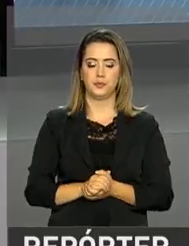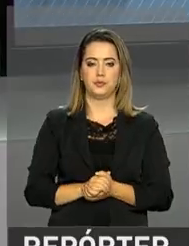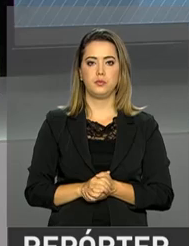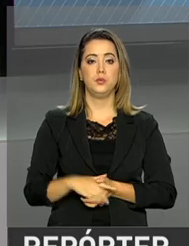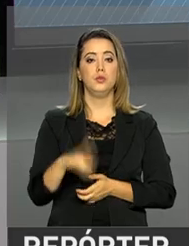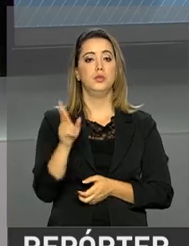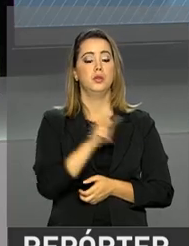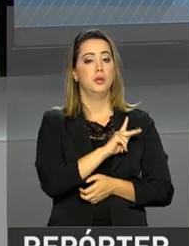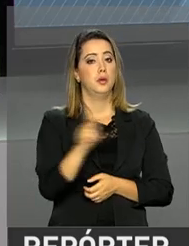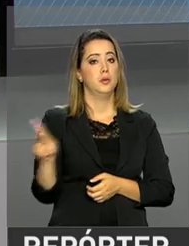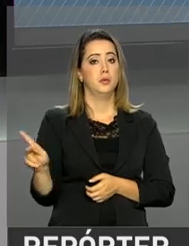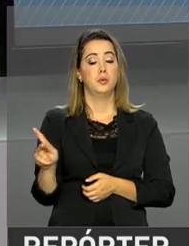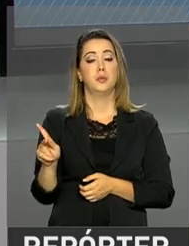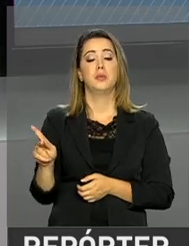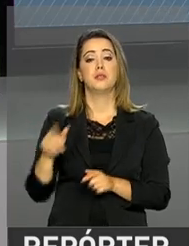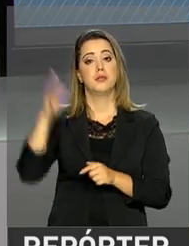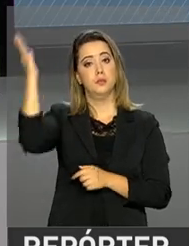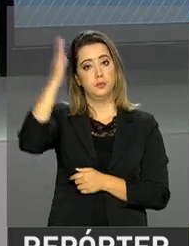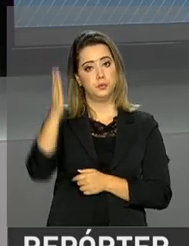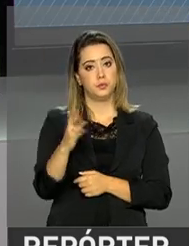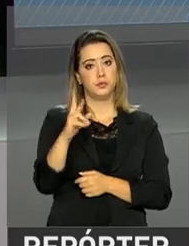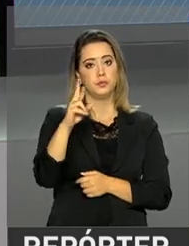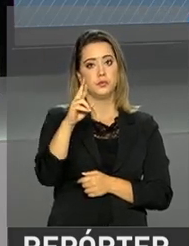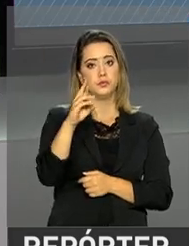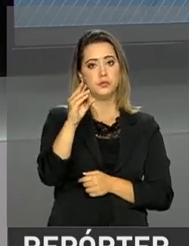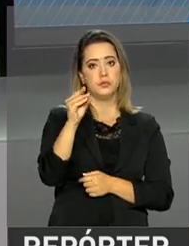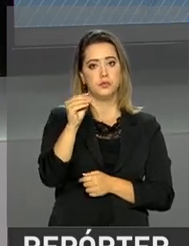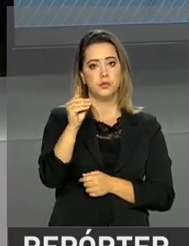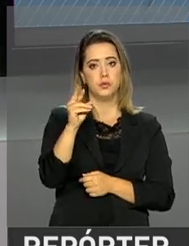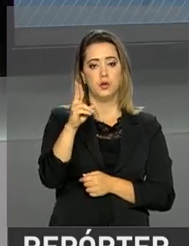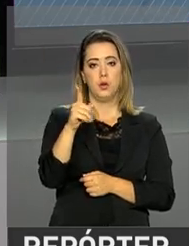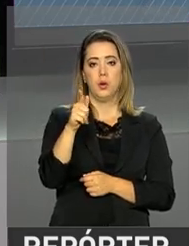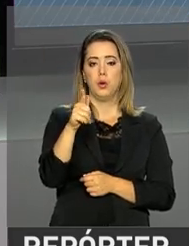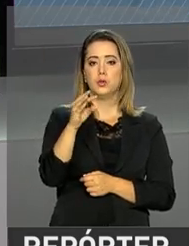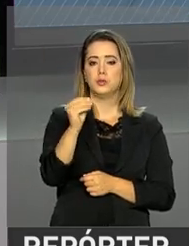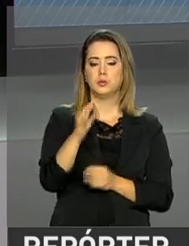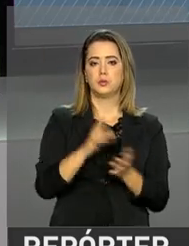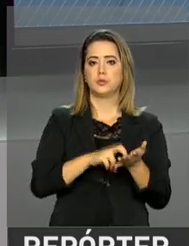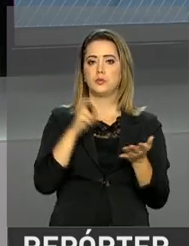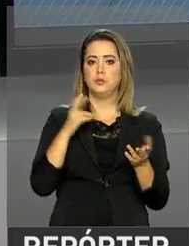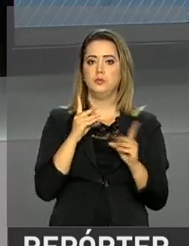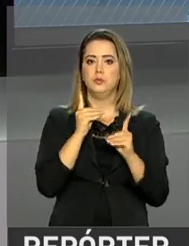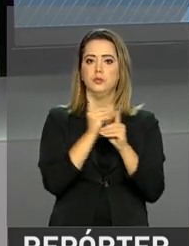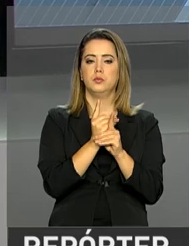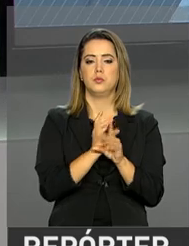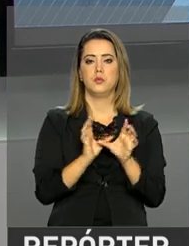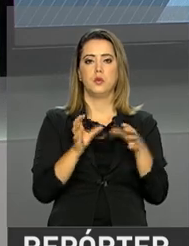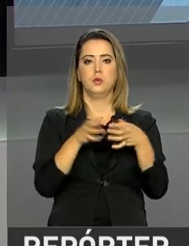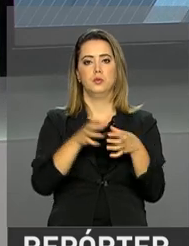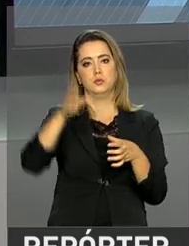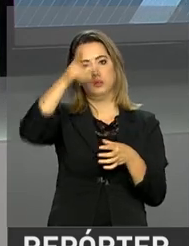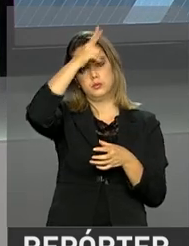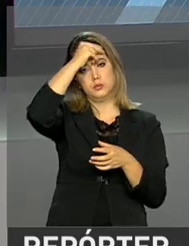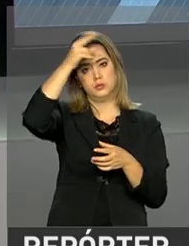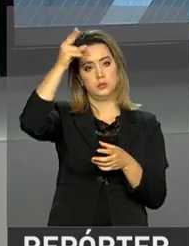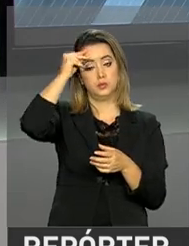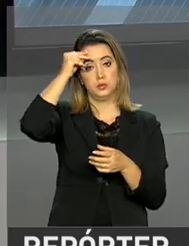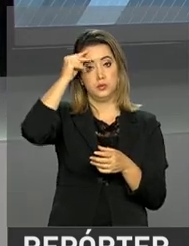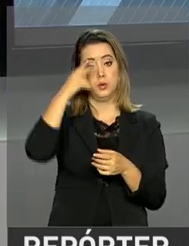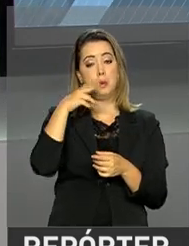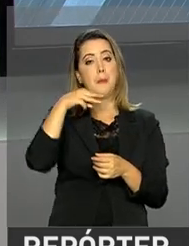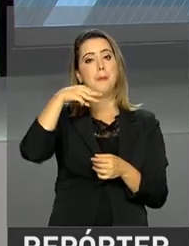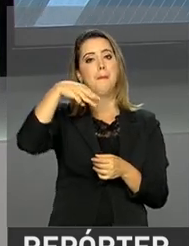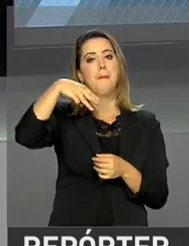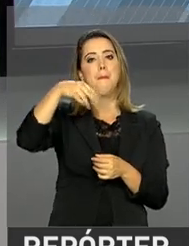presidente em exercício rodrigo maia participou pela manhã de um encontro com a frente nacional de prefeitos